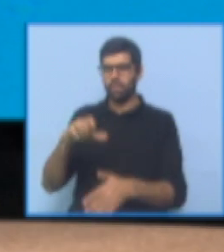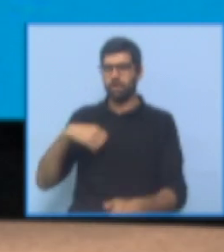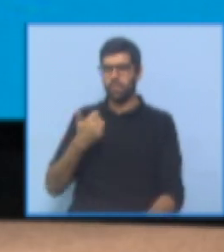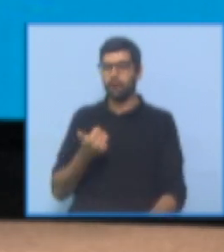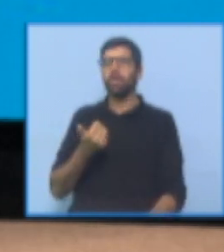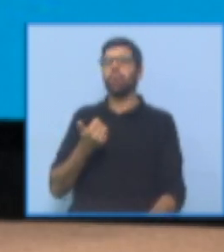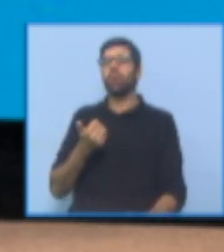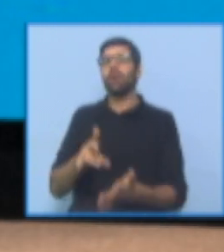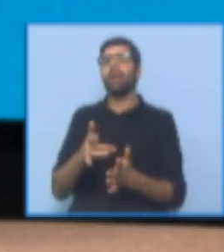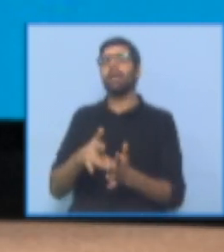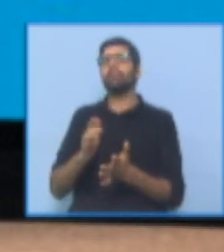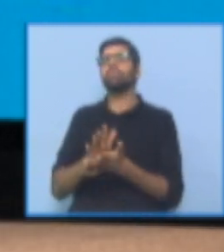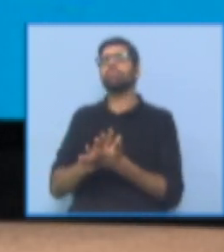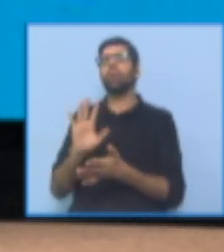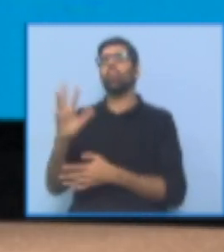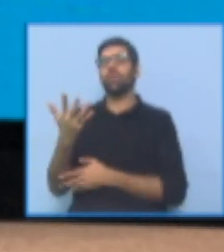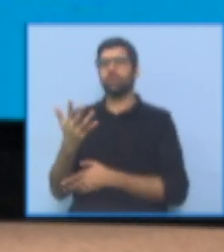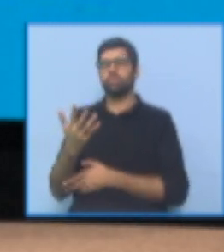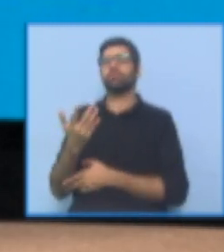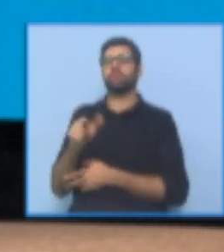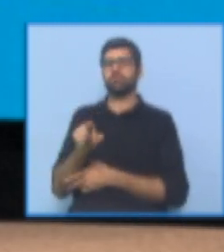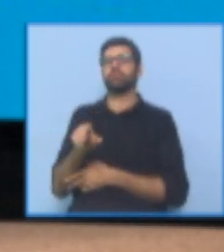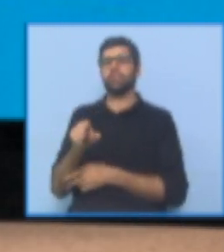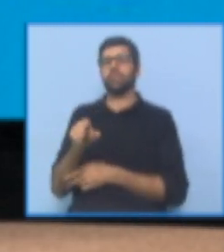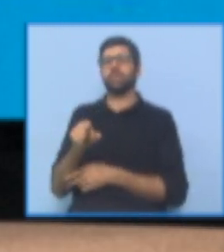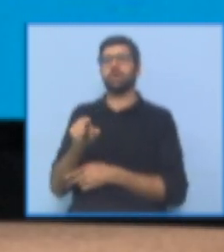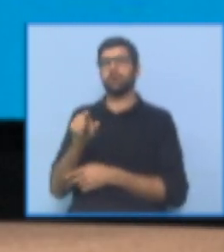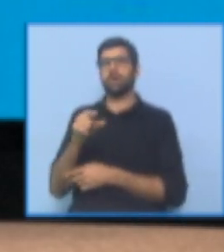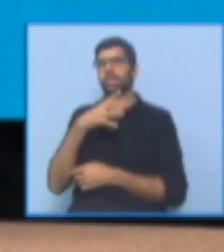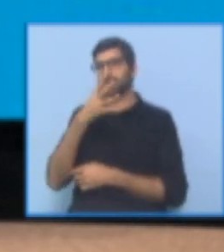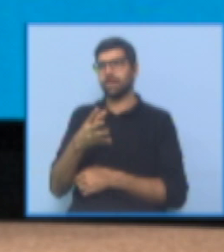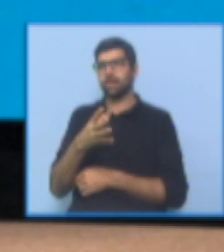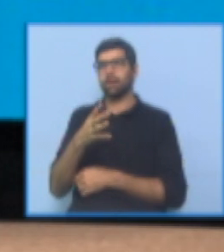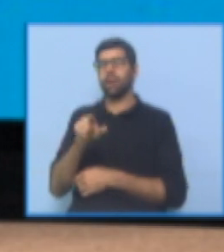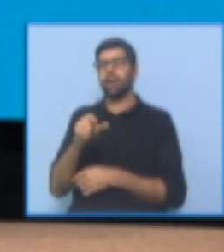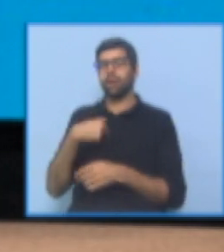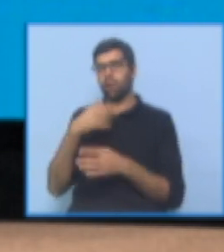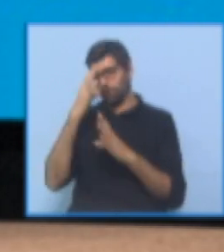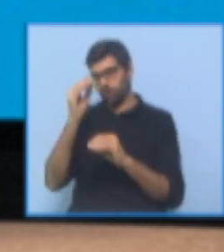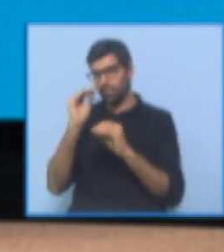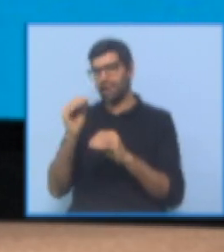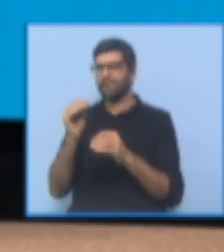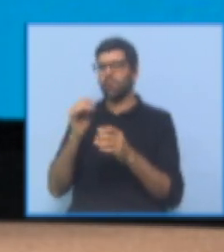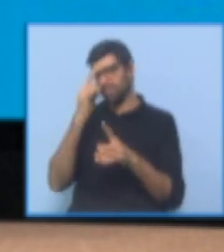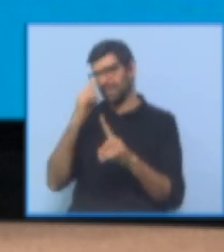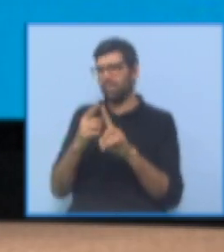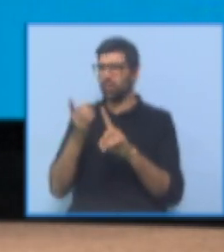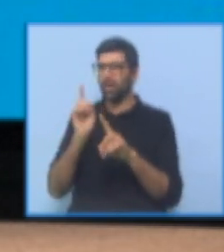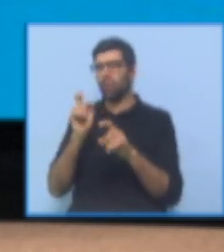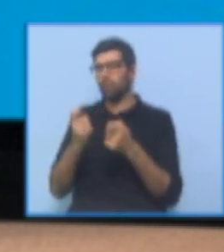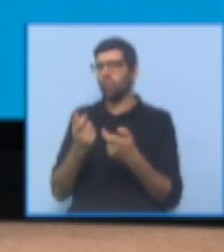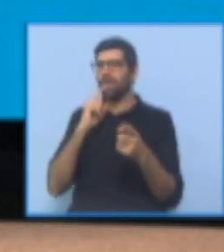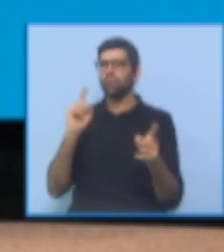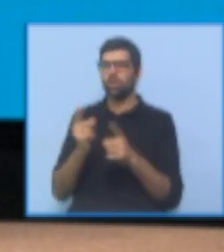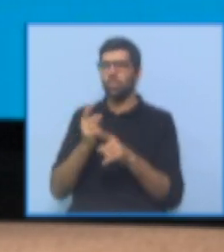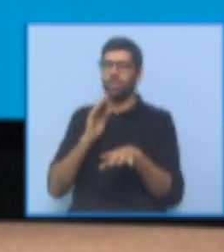é que produz um livro? Portanto, não há uma intenção direta de dizer este livro é para formar este ou aquele outro. É um bocadinho um resumo, um